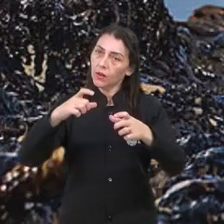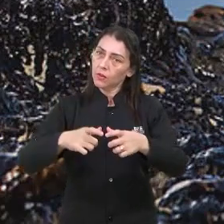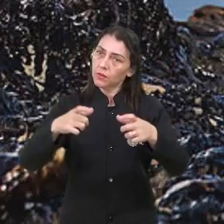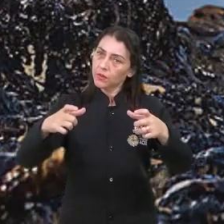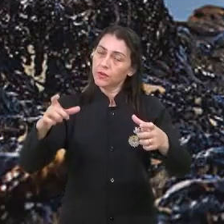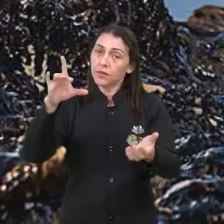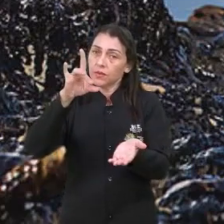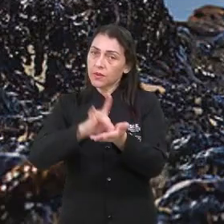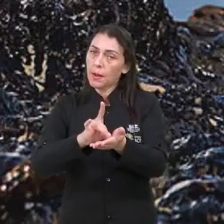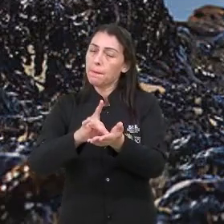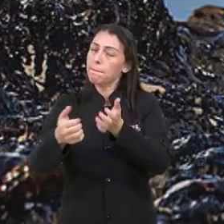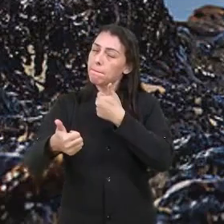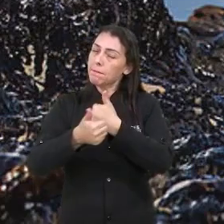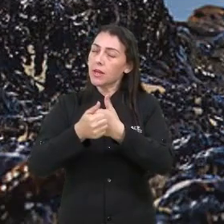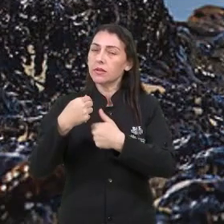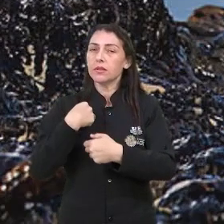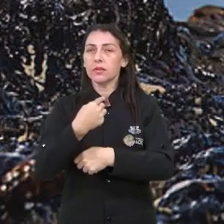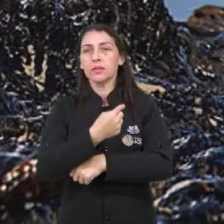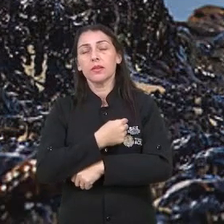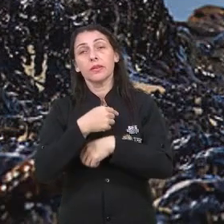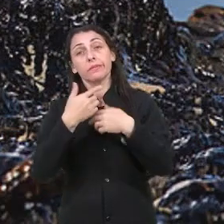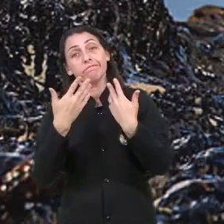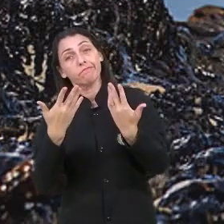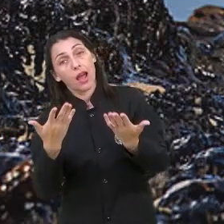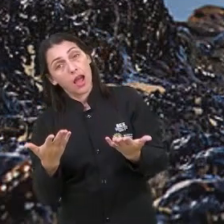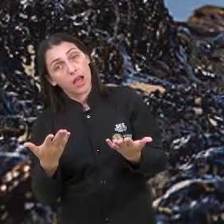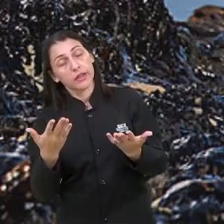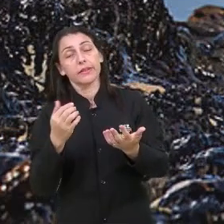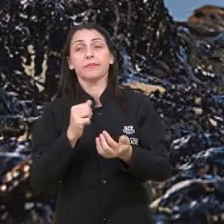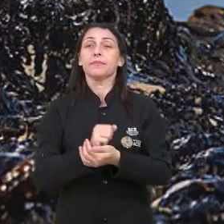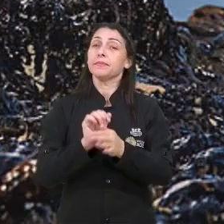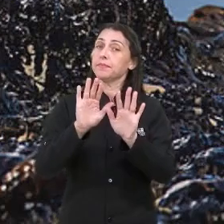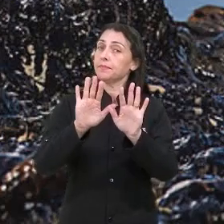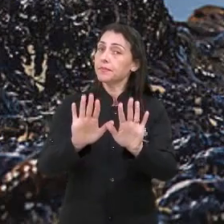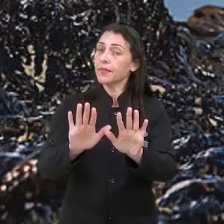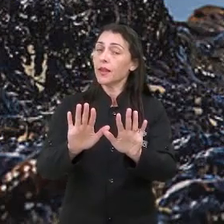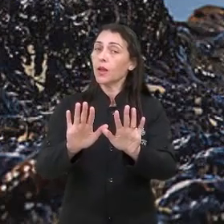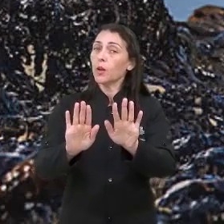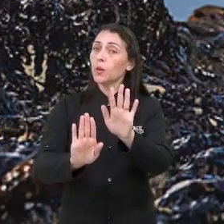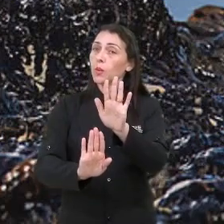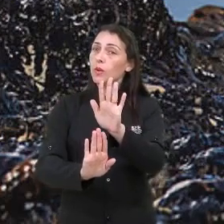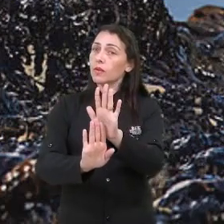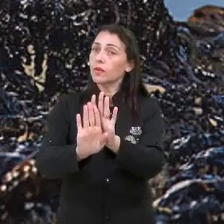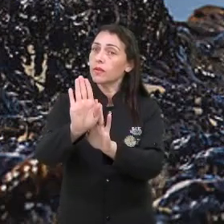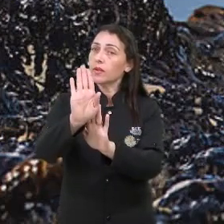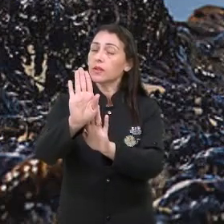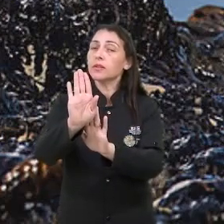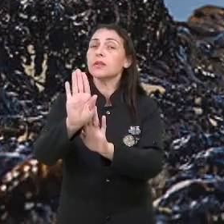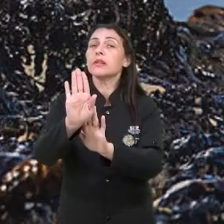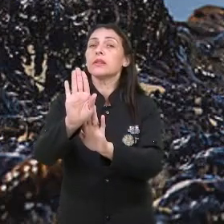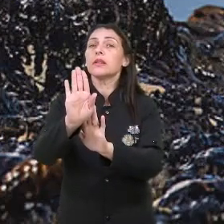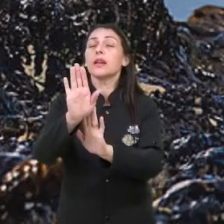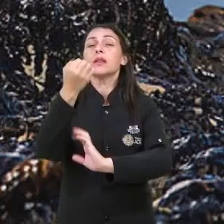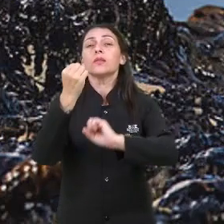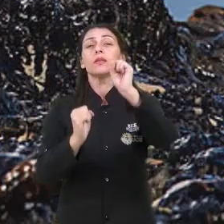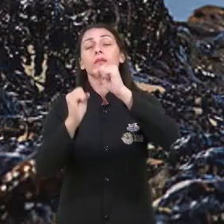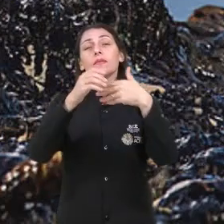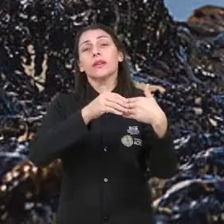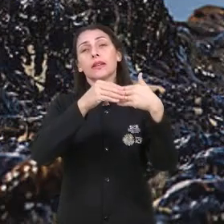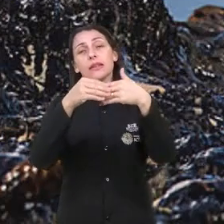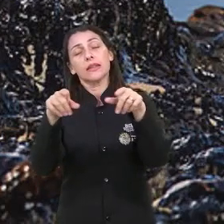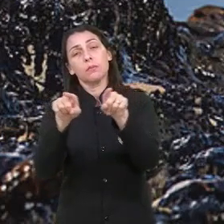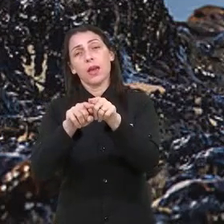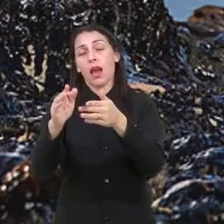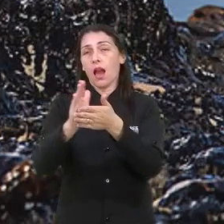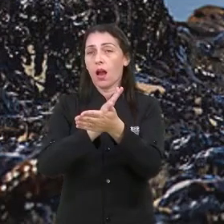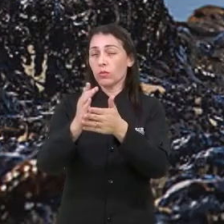numa realidade muito próxima de nós. Em contrapartida, né, o avanço da industrialização vai trazer